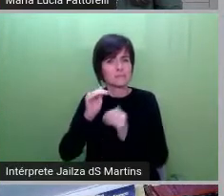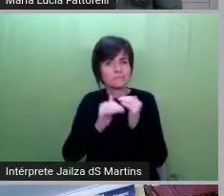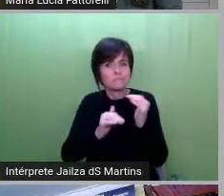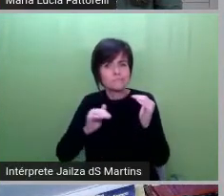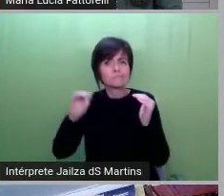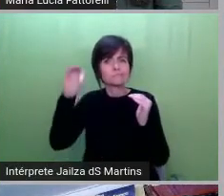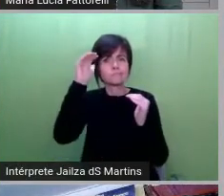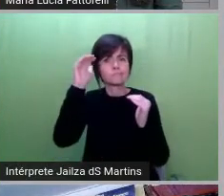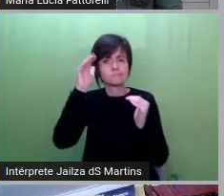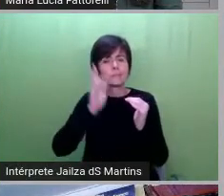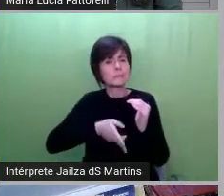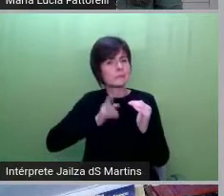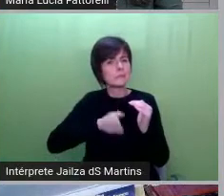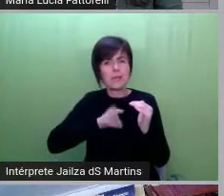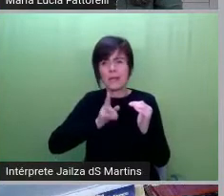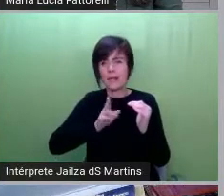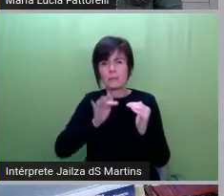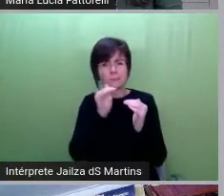superior à meta.